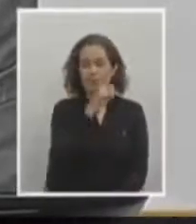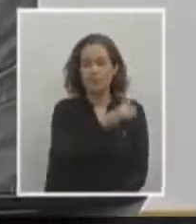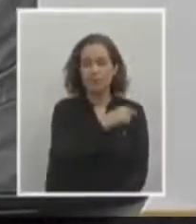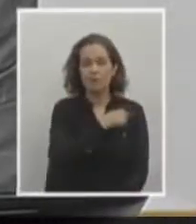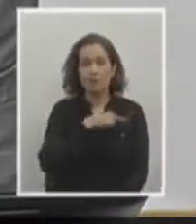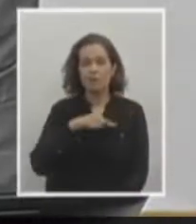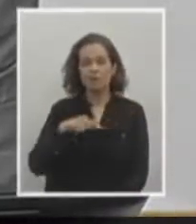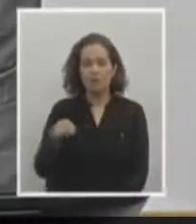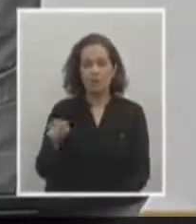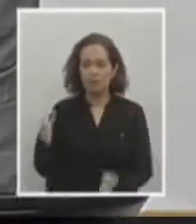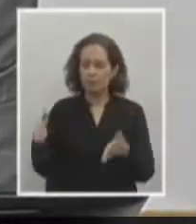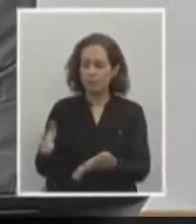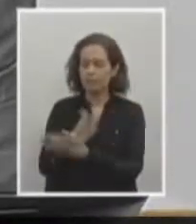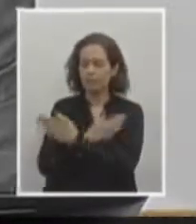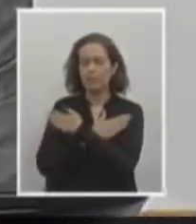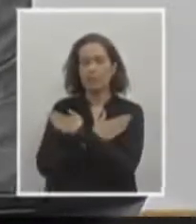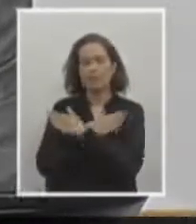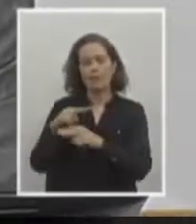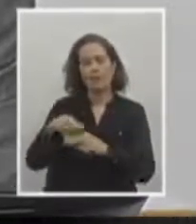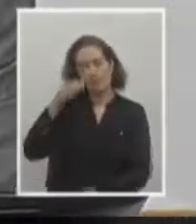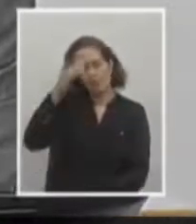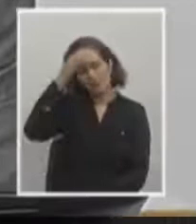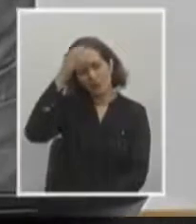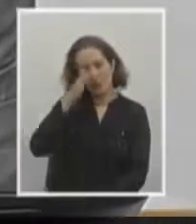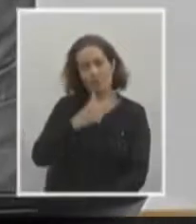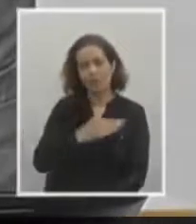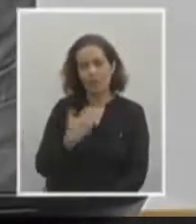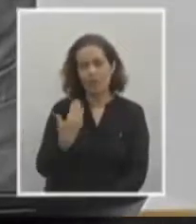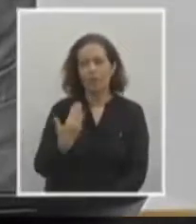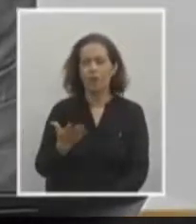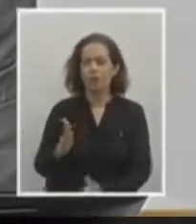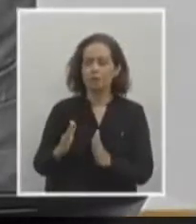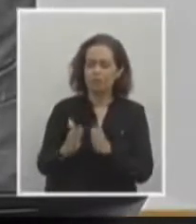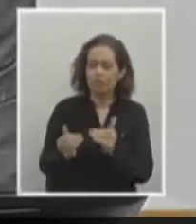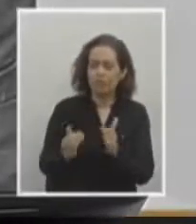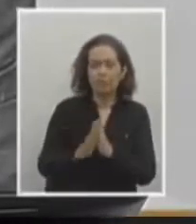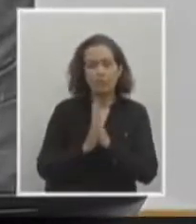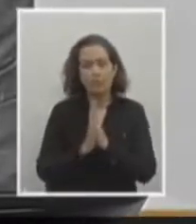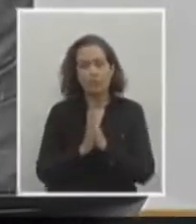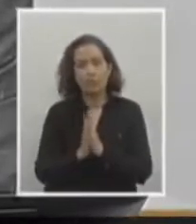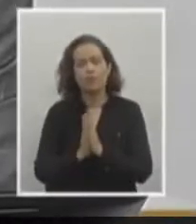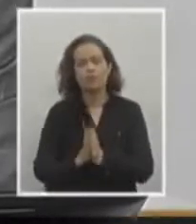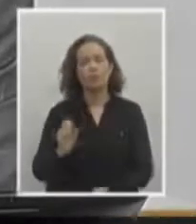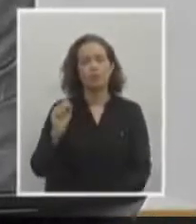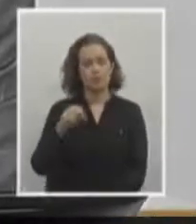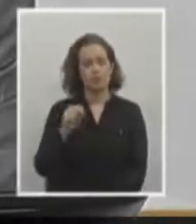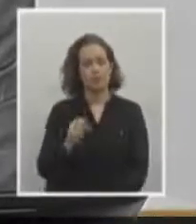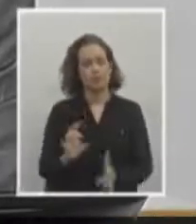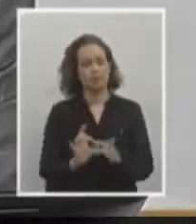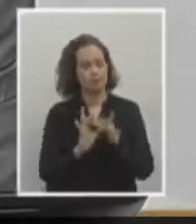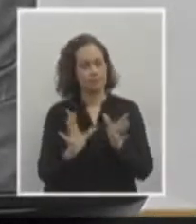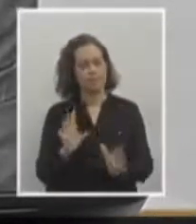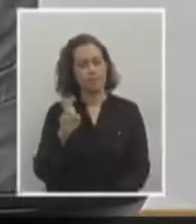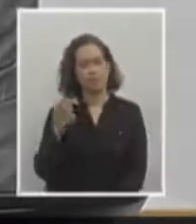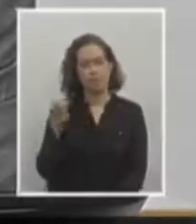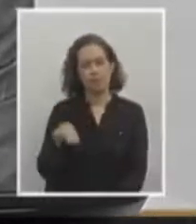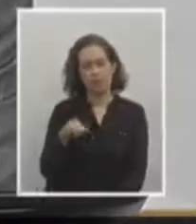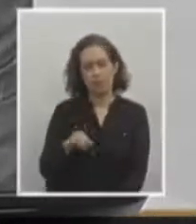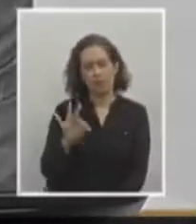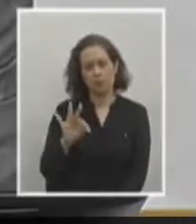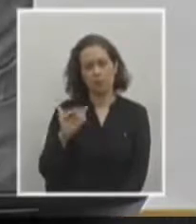enterrar o tio, então por isso pediu essa gentileza, e nós vamos conceder sim, Tiago, a fala, seus 5 minutos, tá? E essa